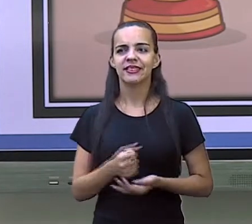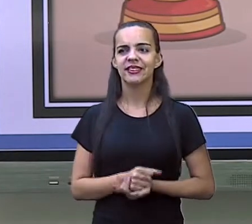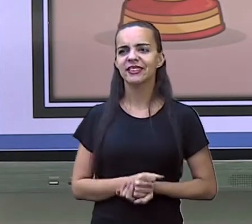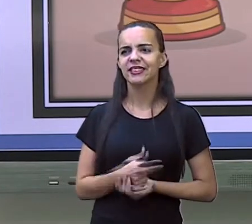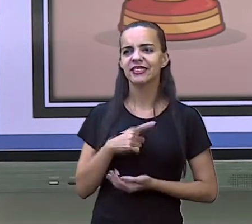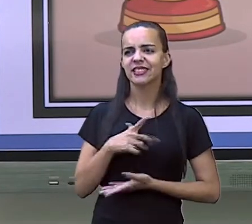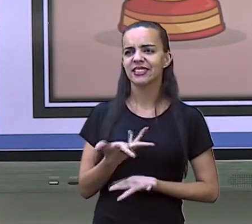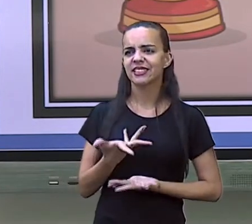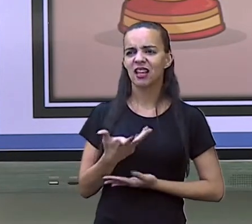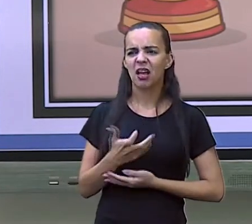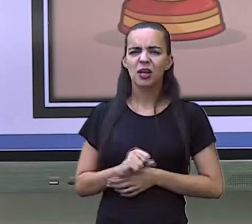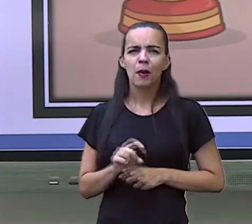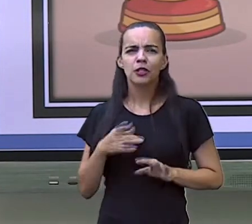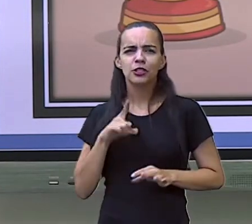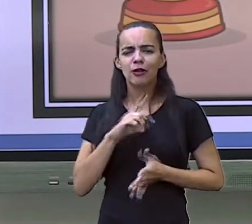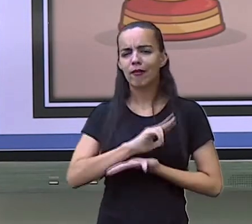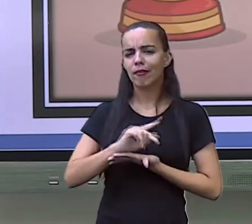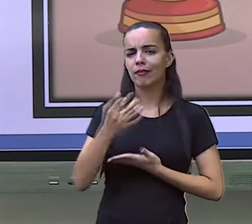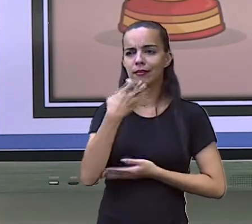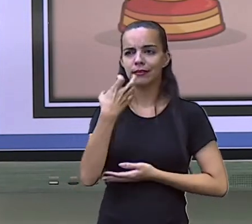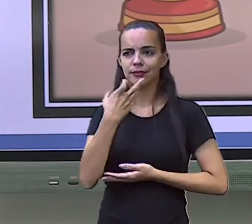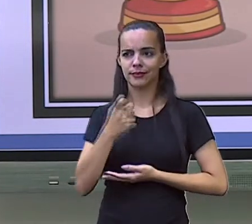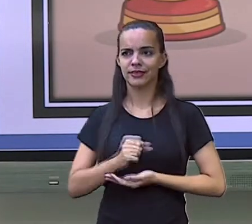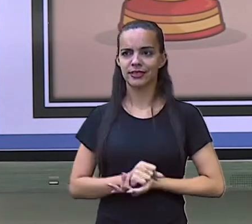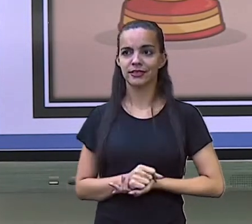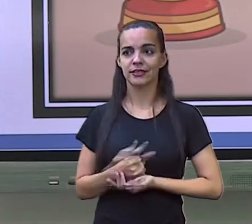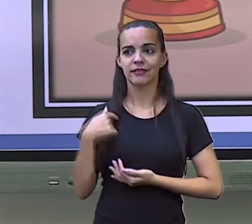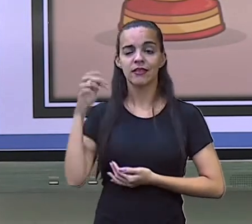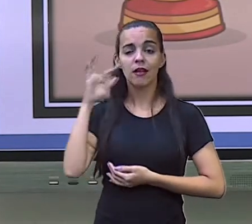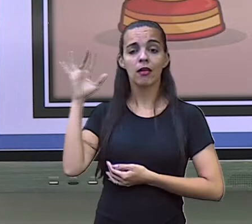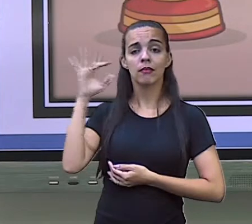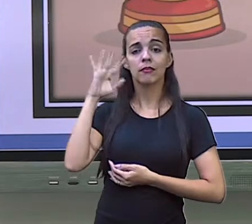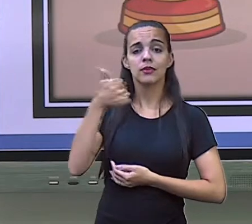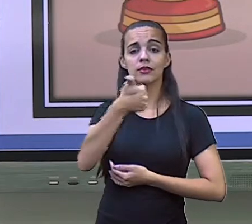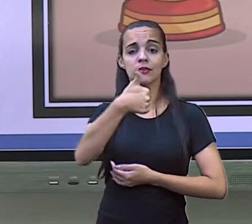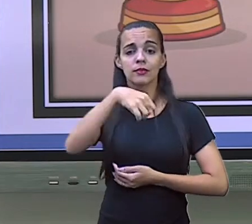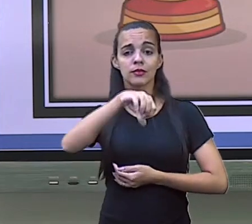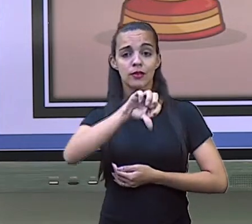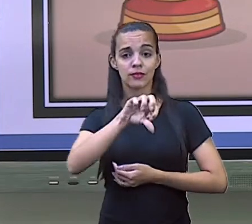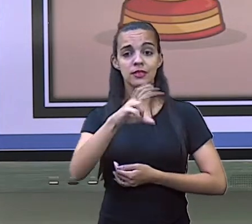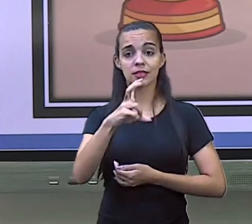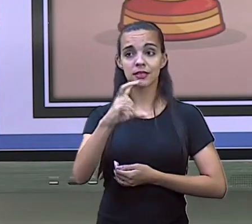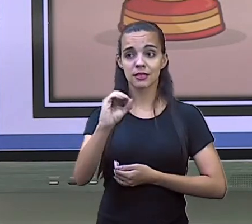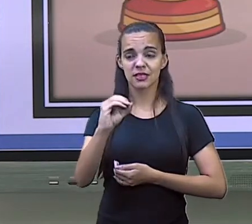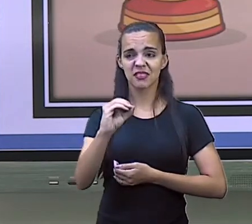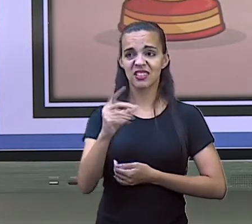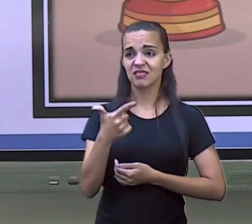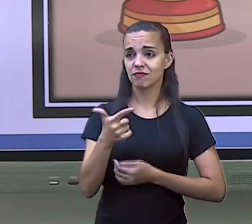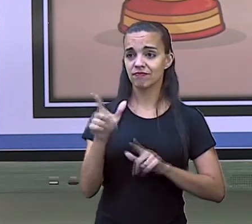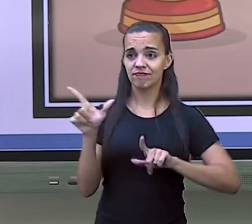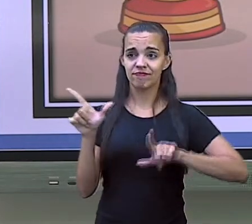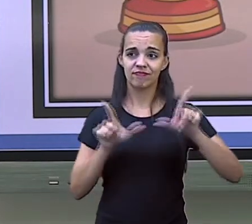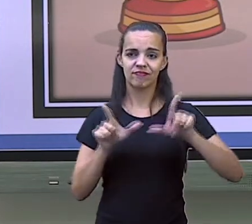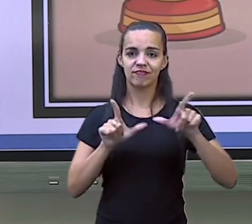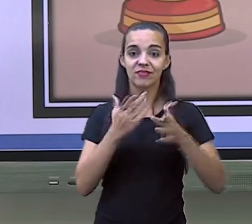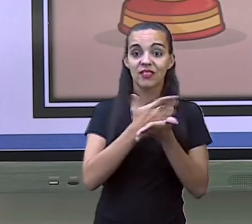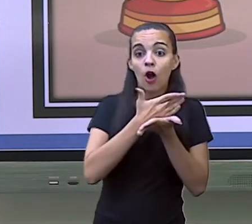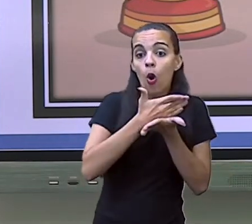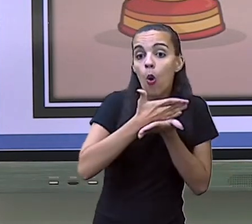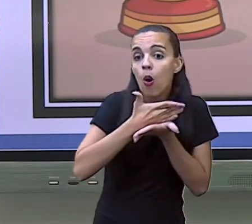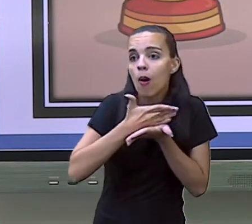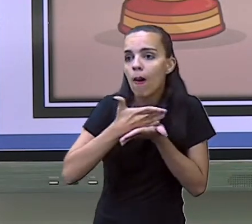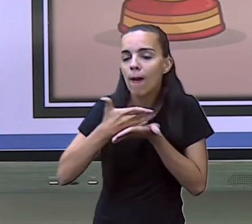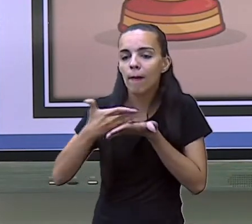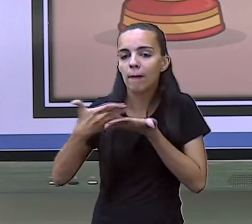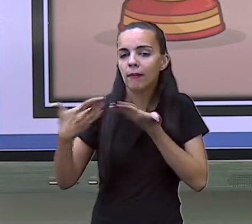as músicas, enfim. Mas imagine 1950. A televisão está começando